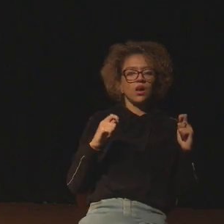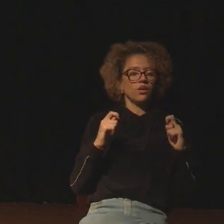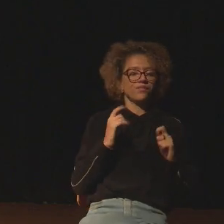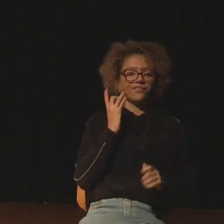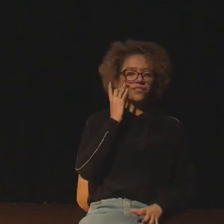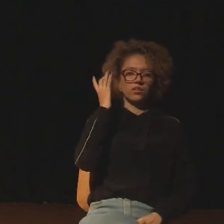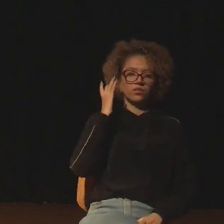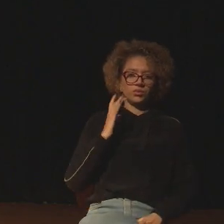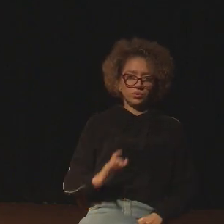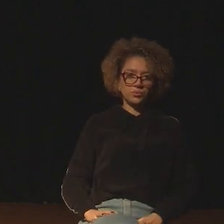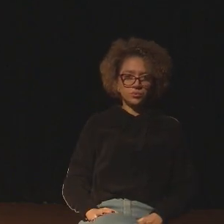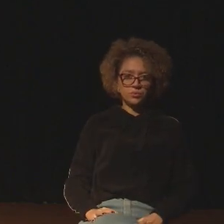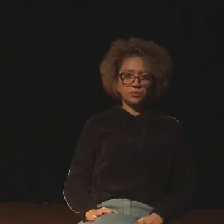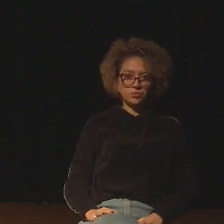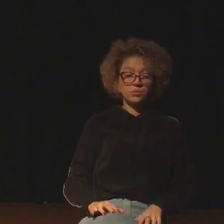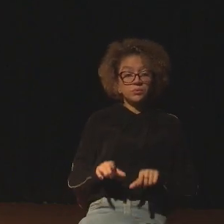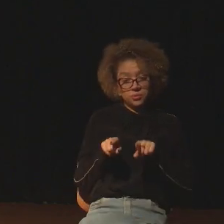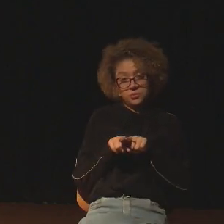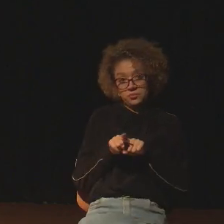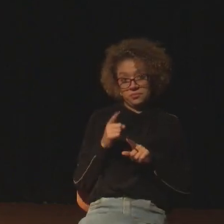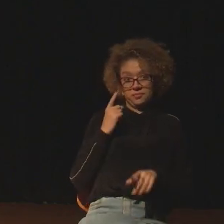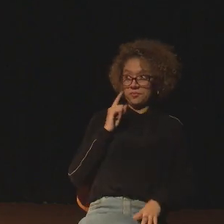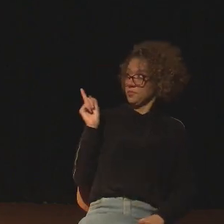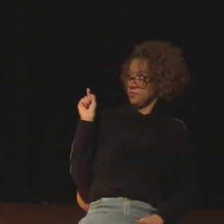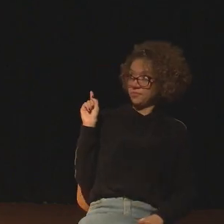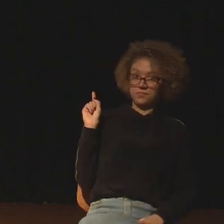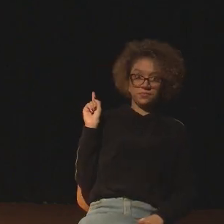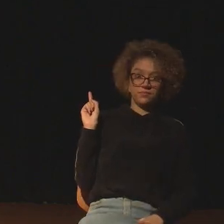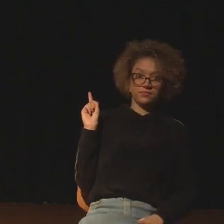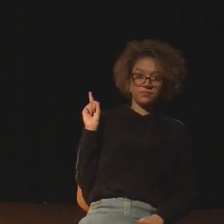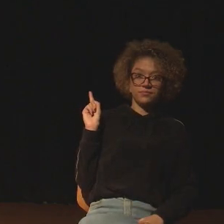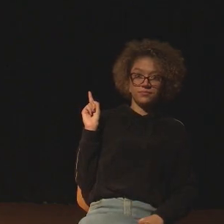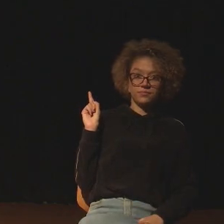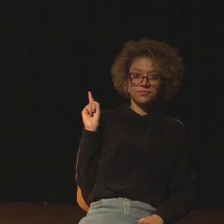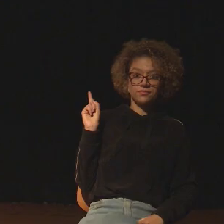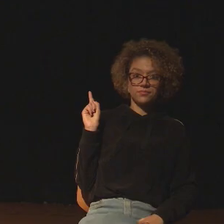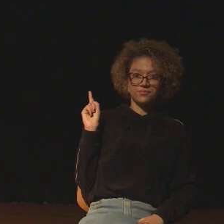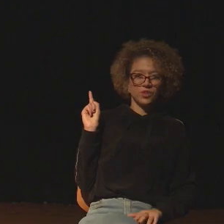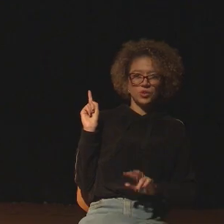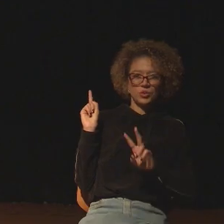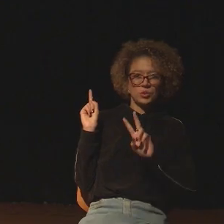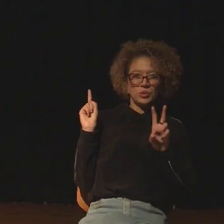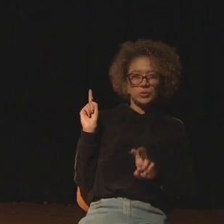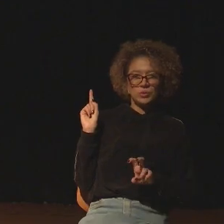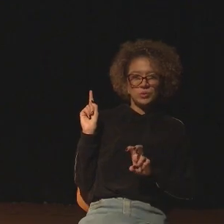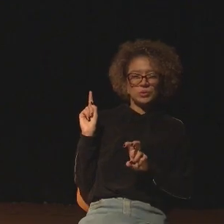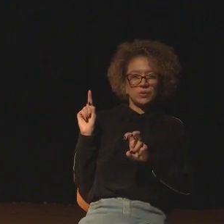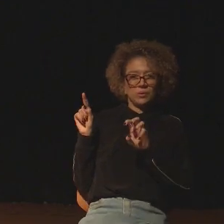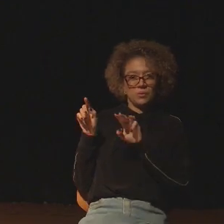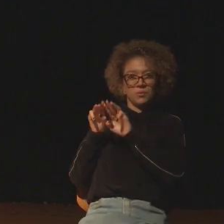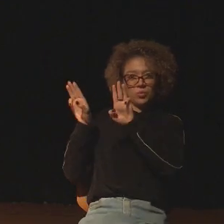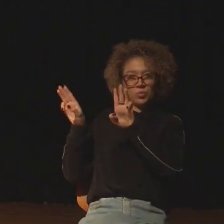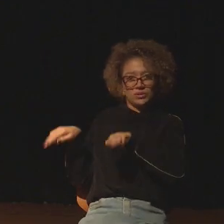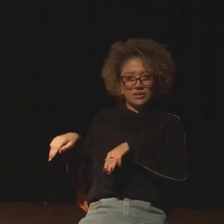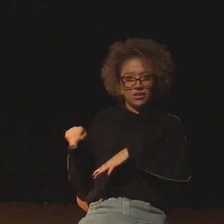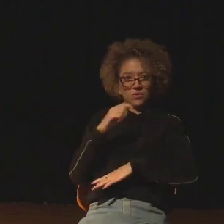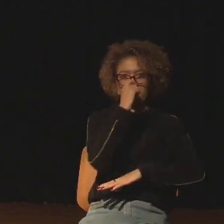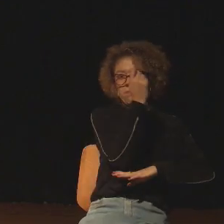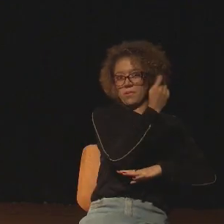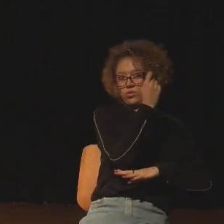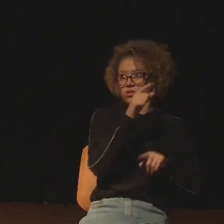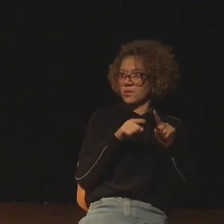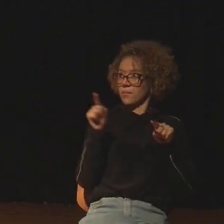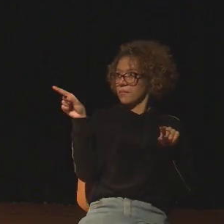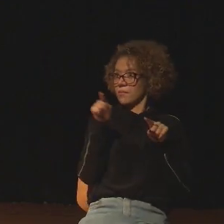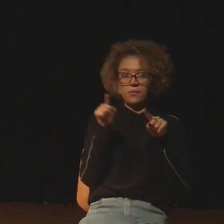Além disso, aqui embaixo, já que essa conexão para os acessos dos museus e para a Avenida Paulista vai ficar mais